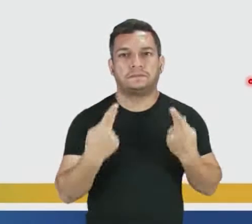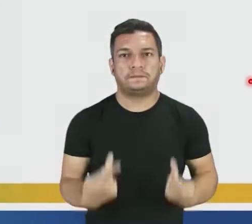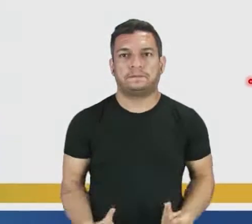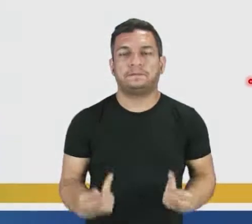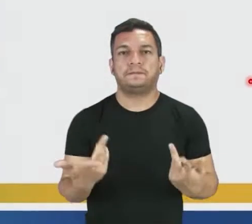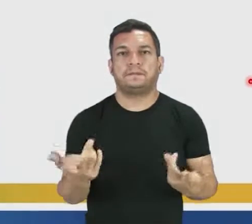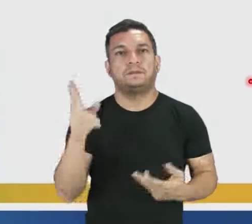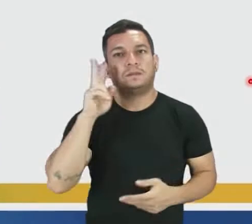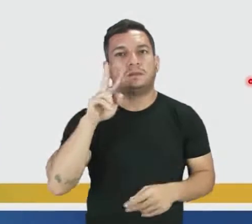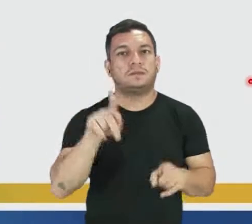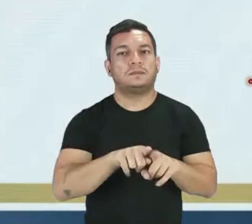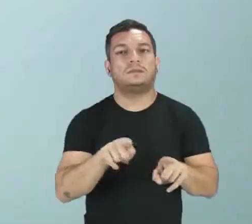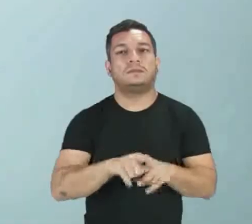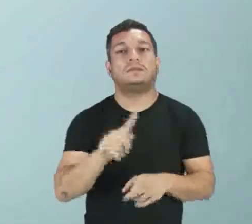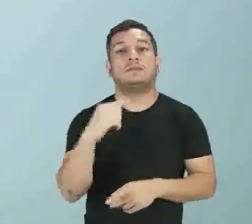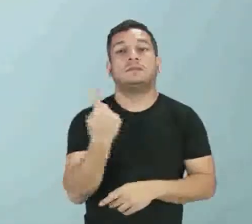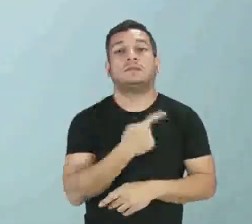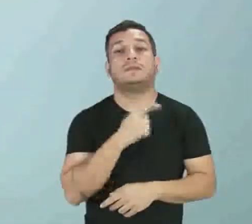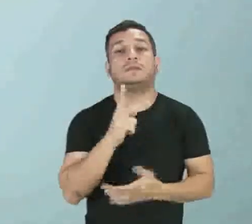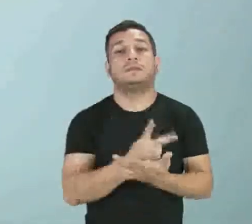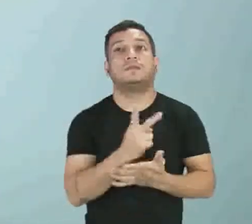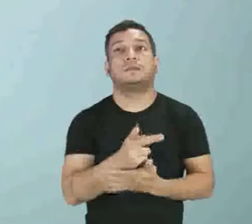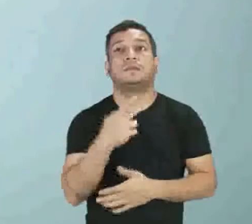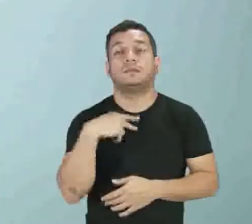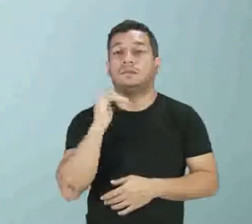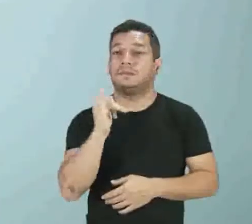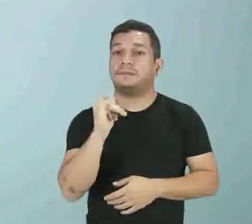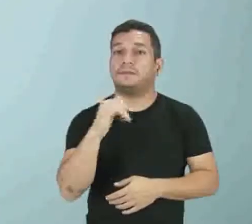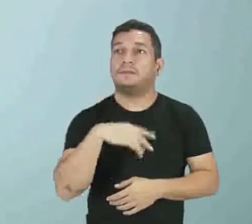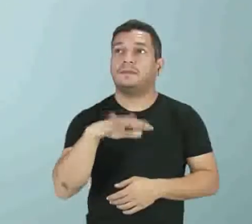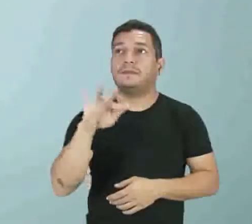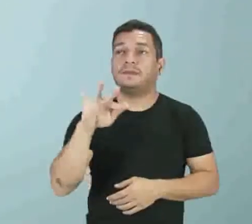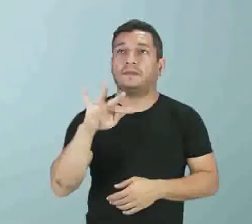humanidade. Lembrando que sempre que a gente fala de